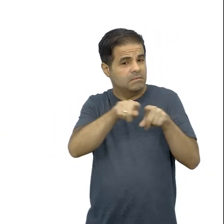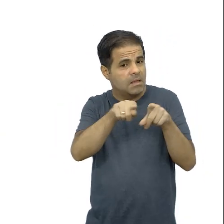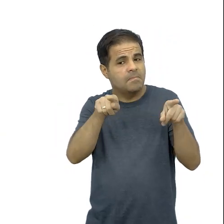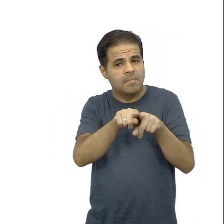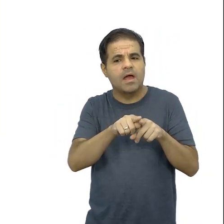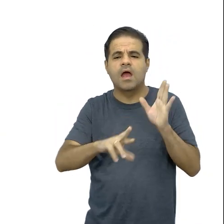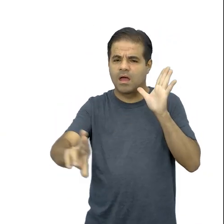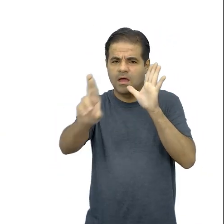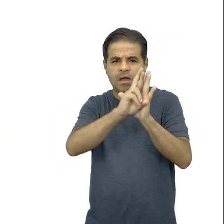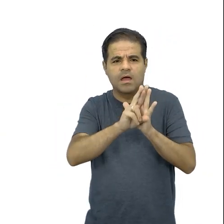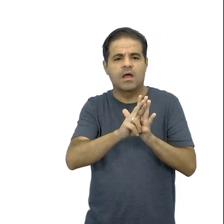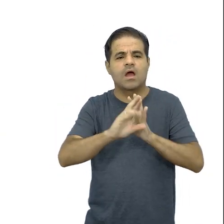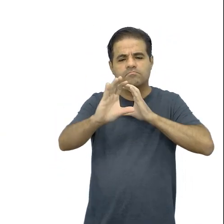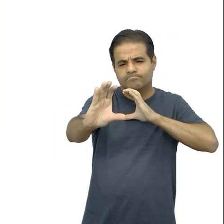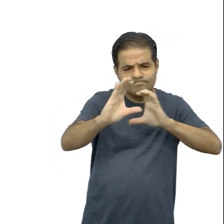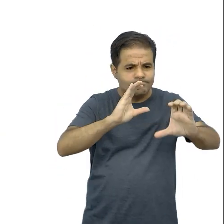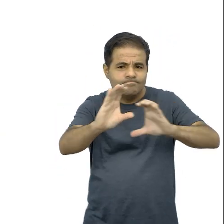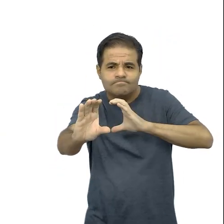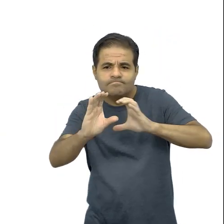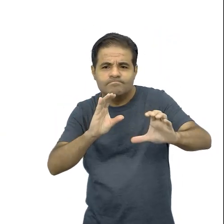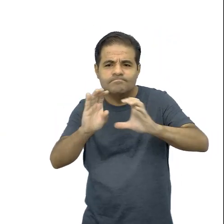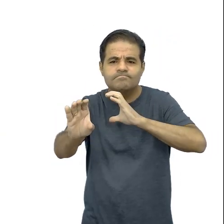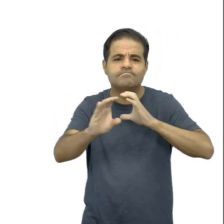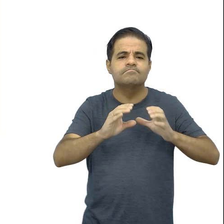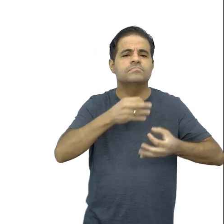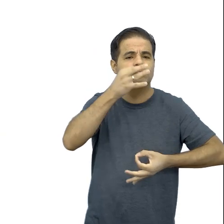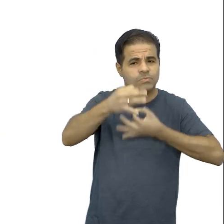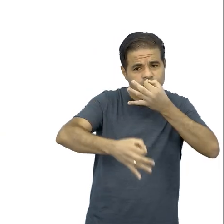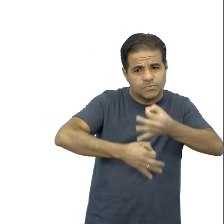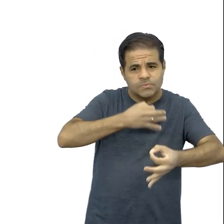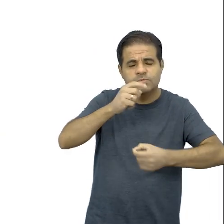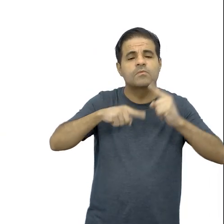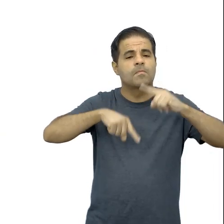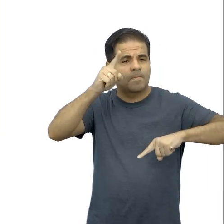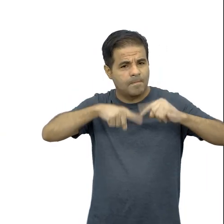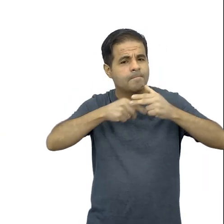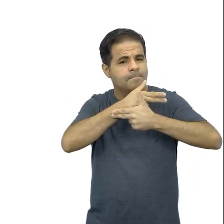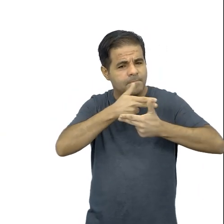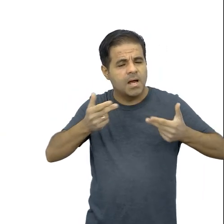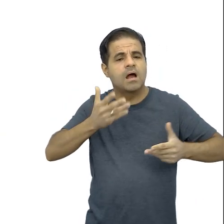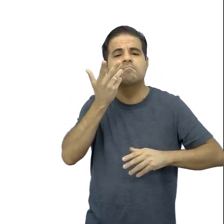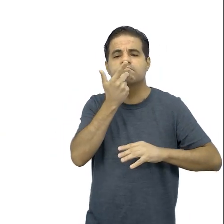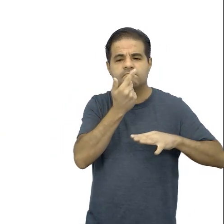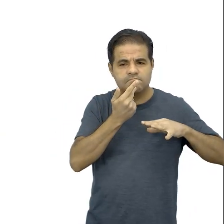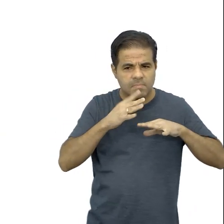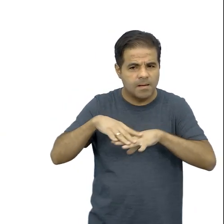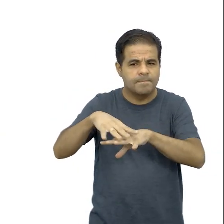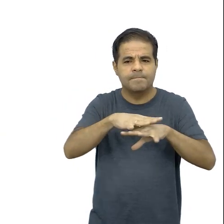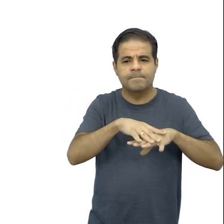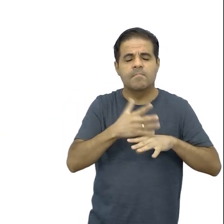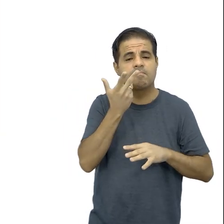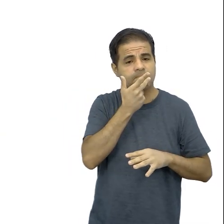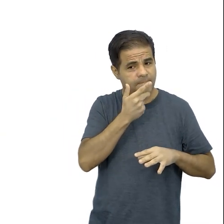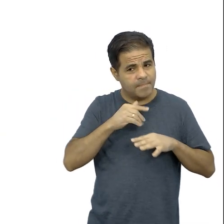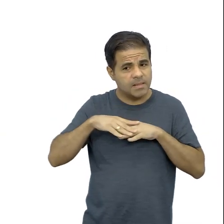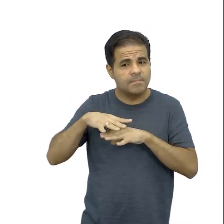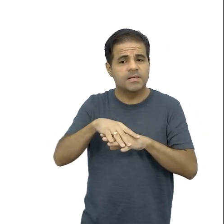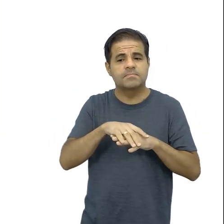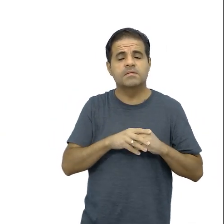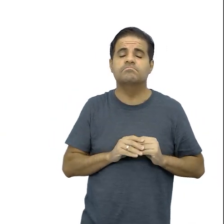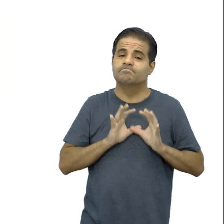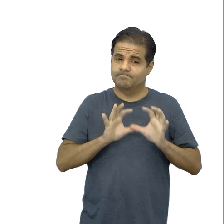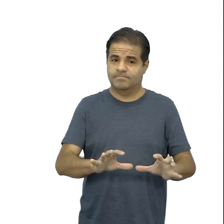representar, comunicar e argumentar matematicamente. Matematicamente.